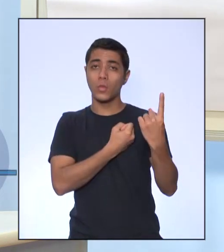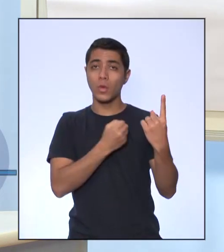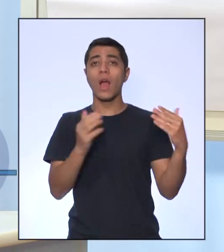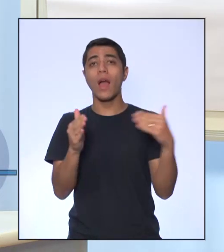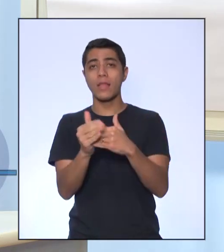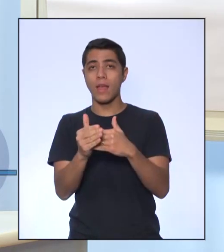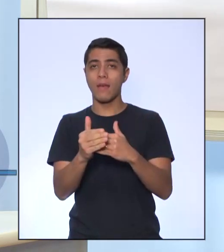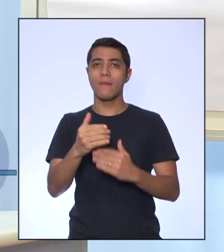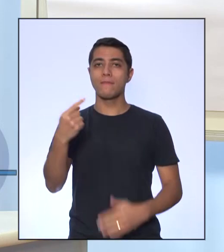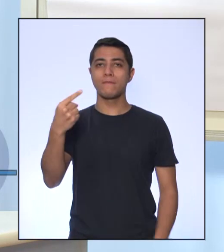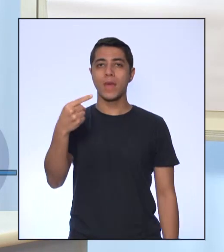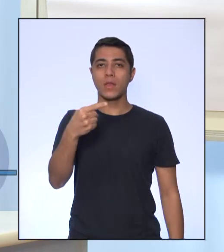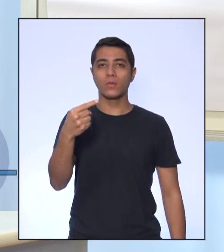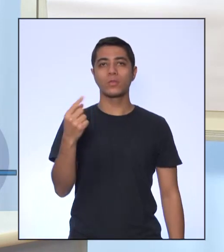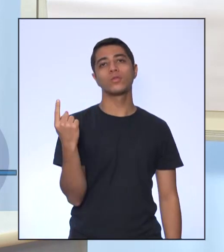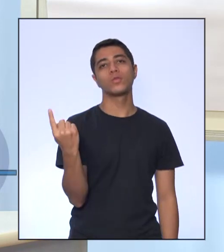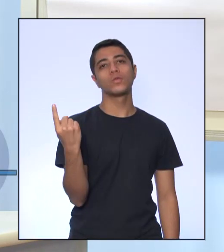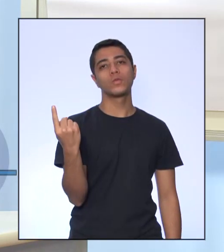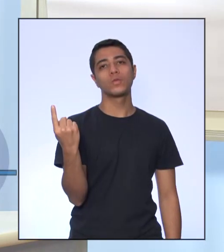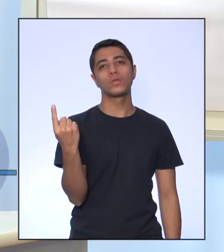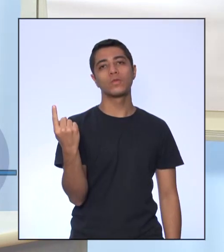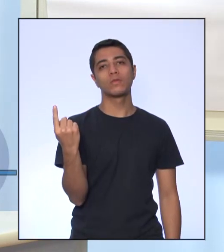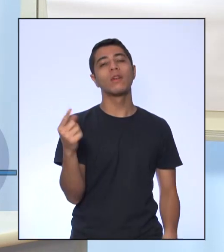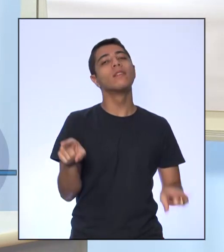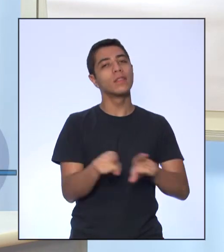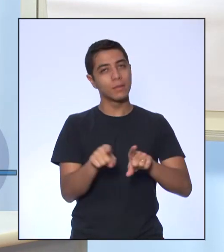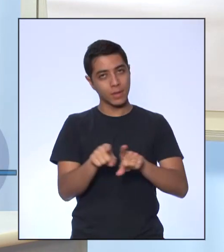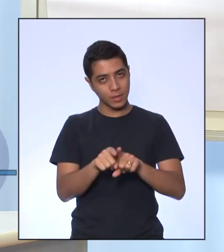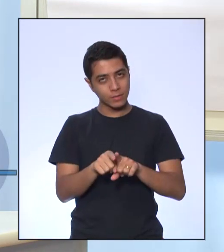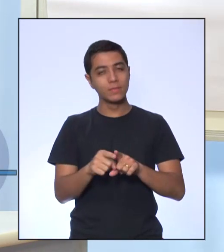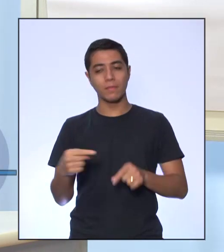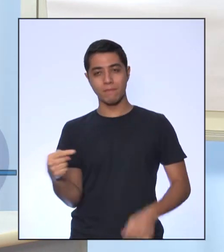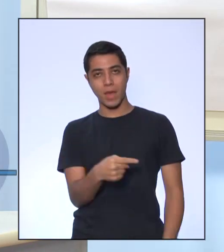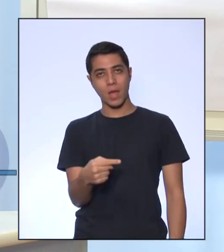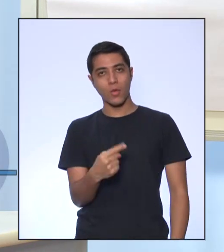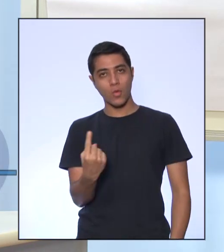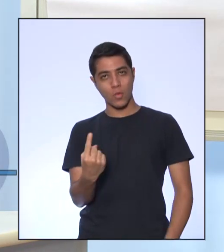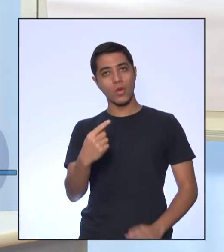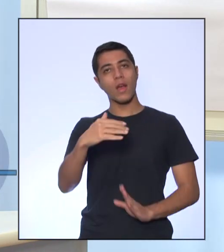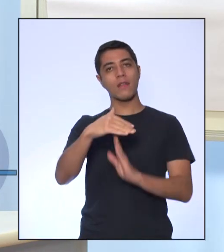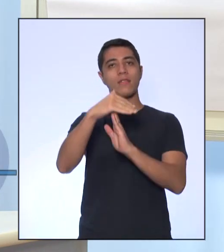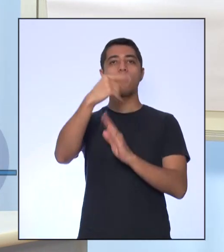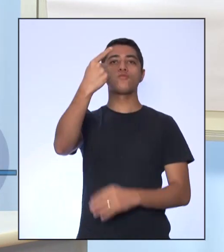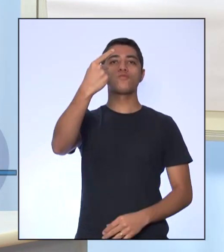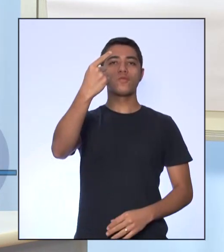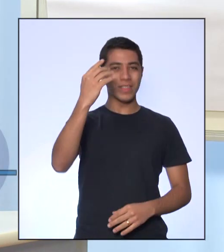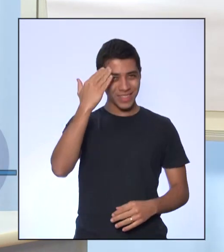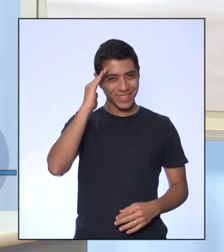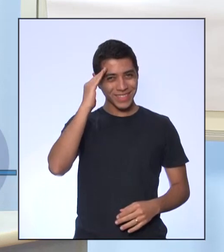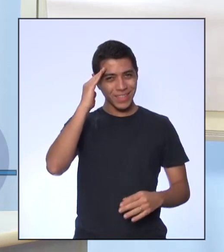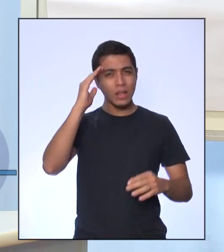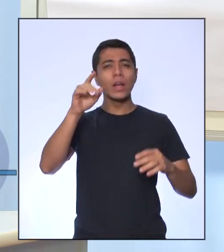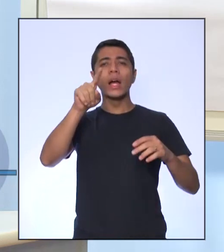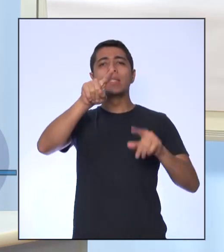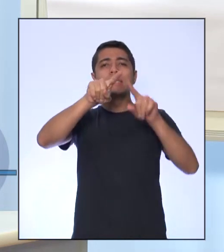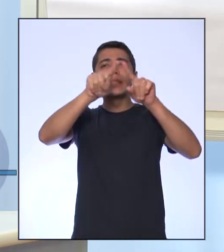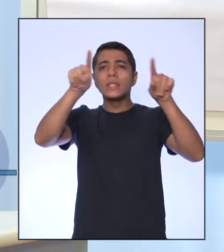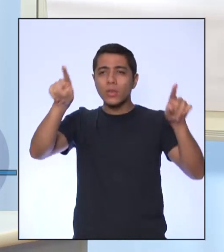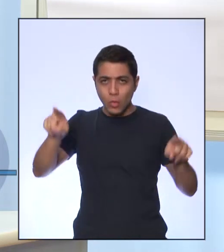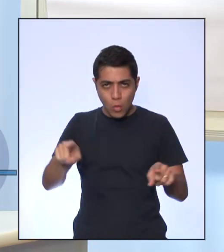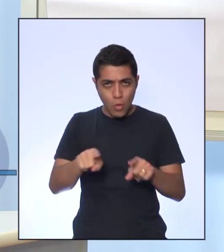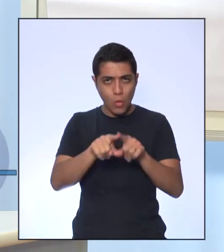então vamos tem sempre tentar elaborar sempre a entender que o circulo trigonométrico ele basicamente vai